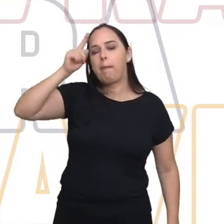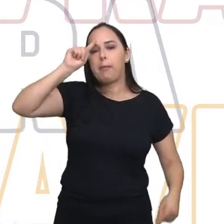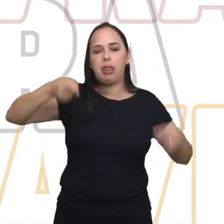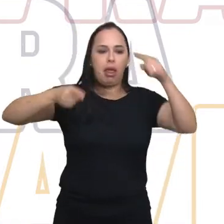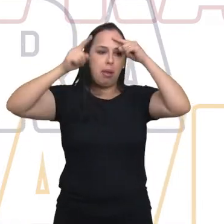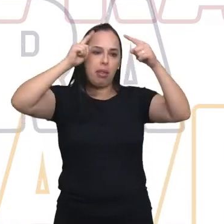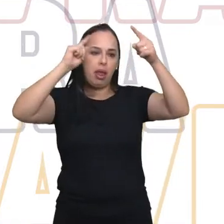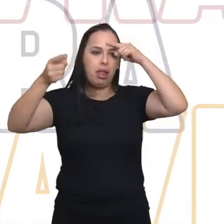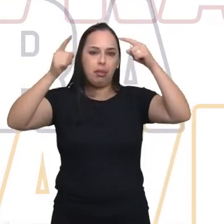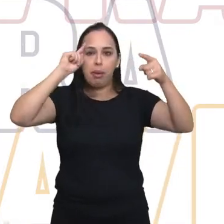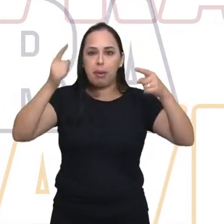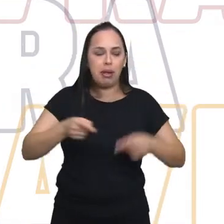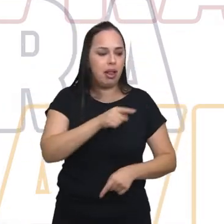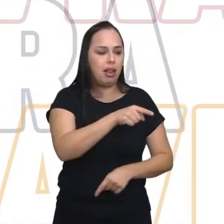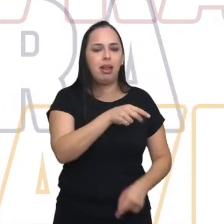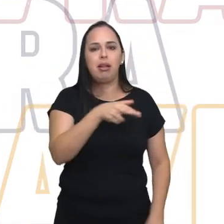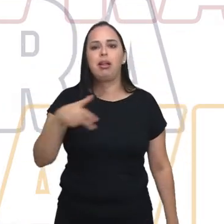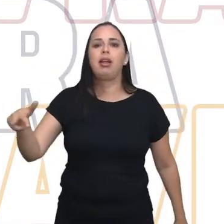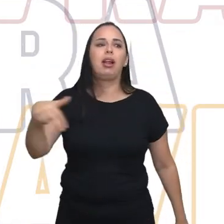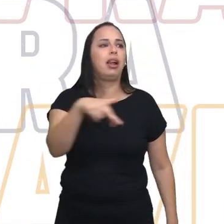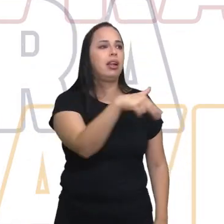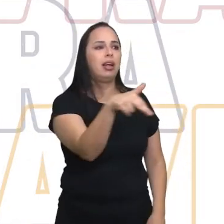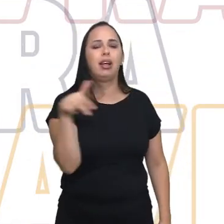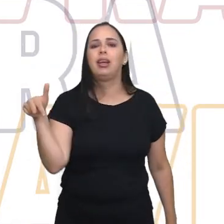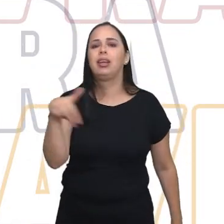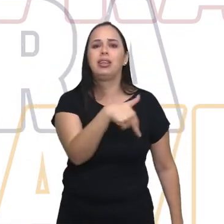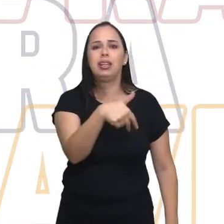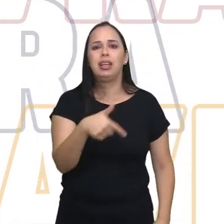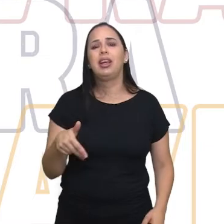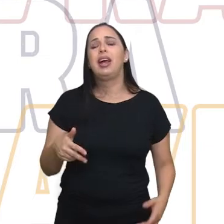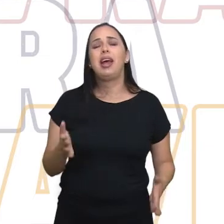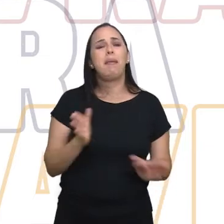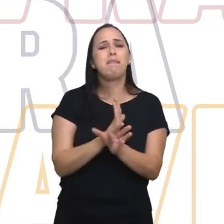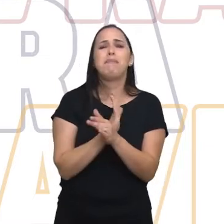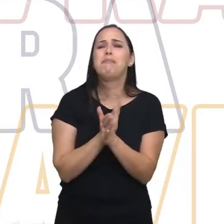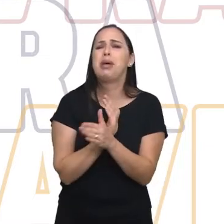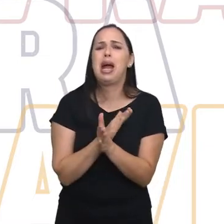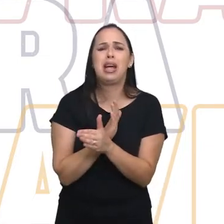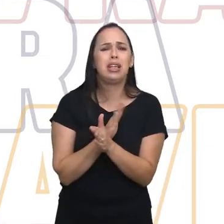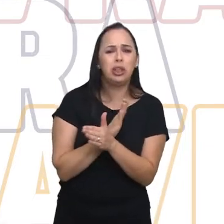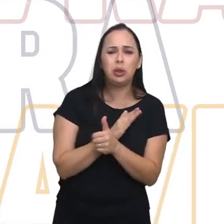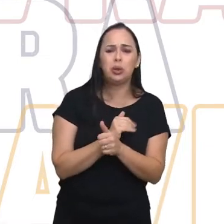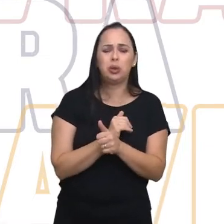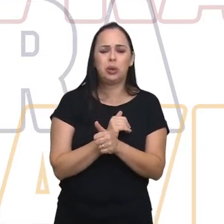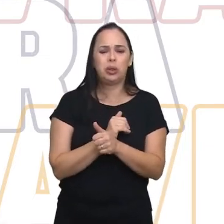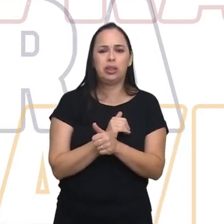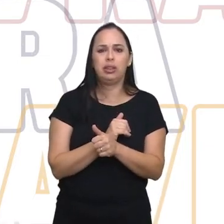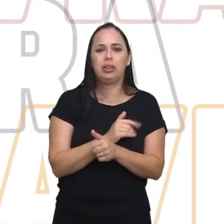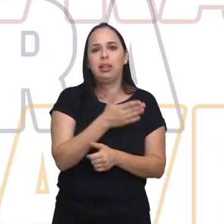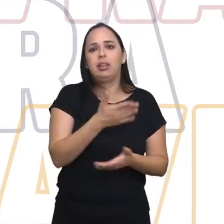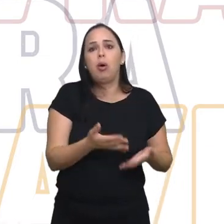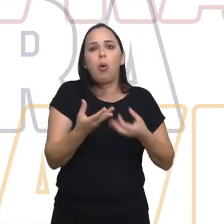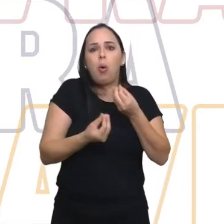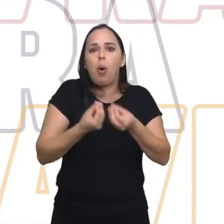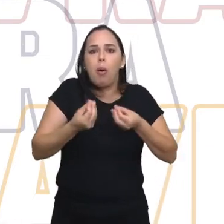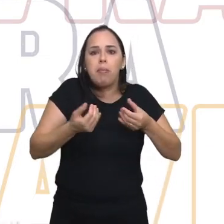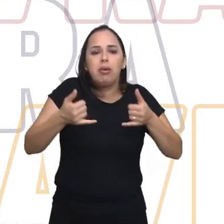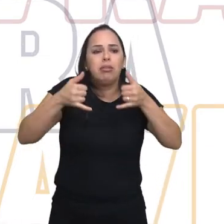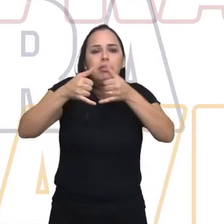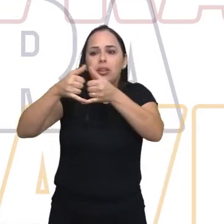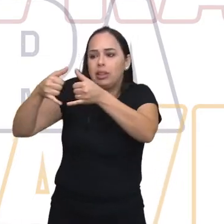atendimento. Ele ia lá no local e mandava ele voltar, e mandava ele ligar. Ele não ouvia direito.